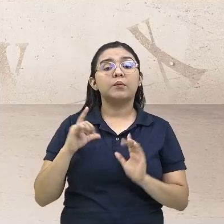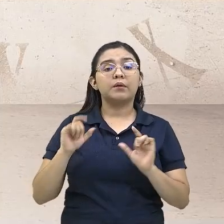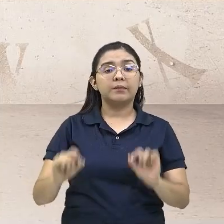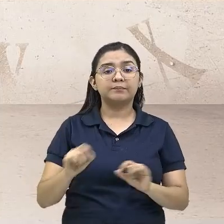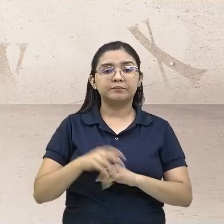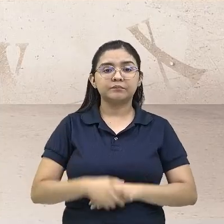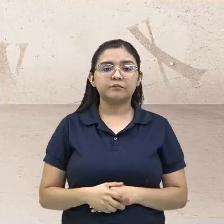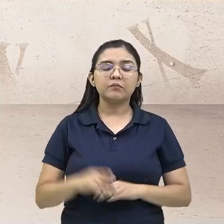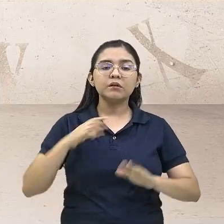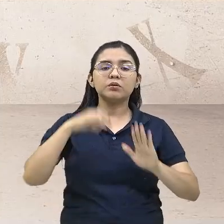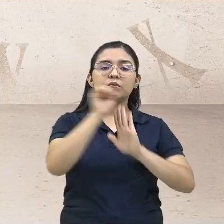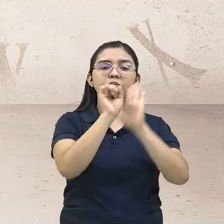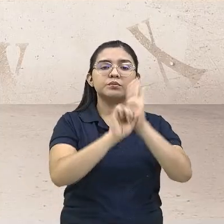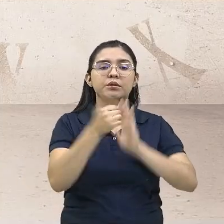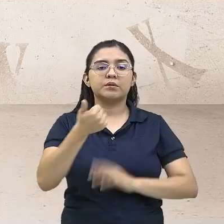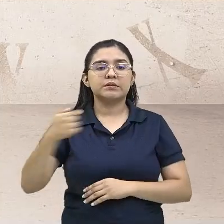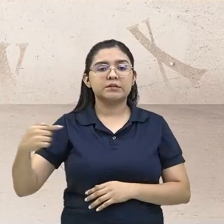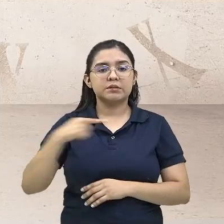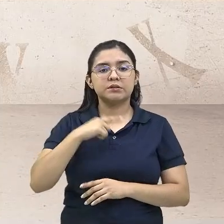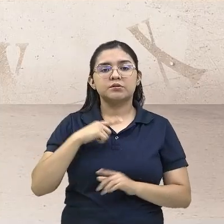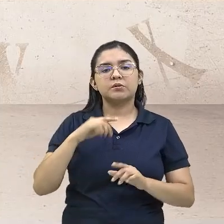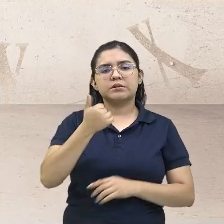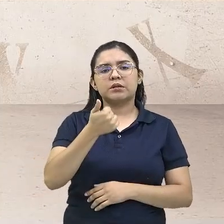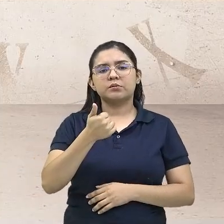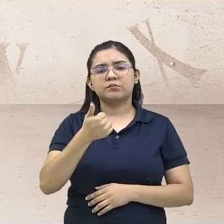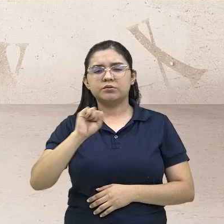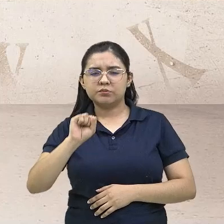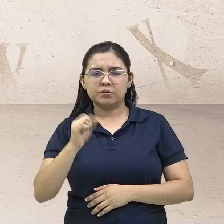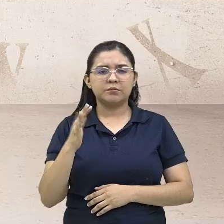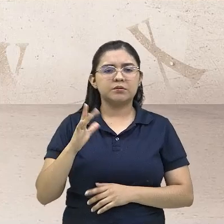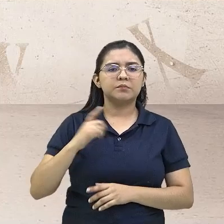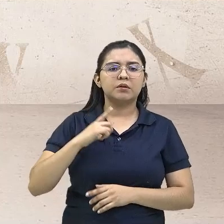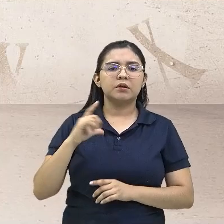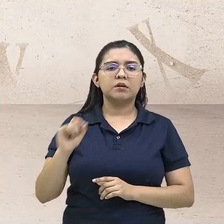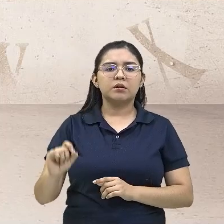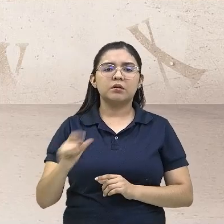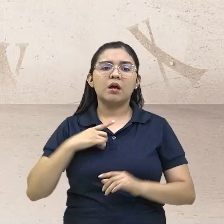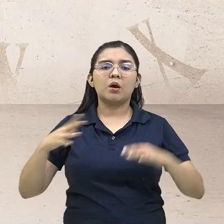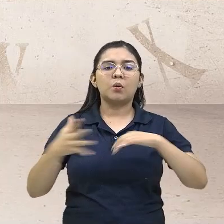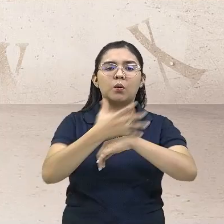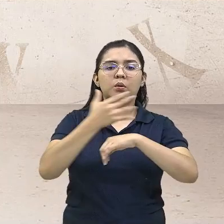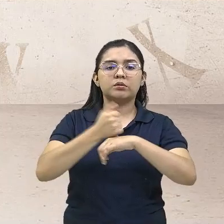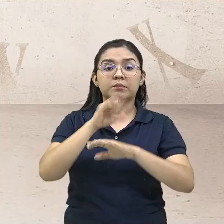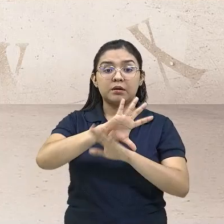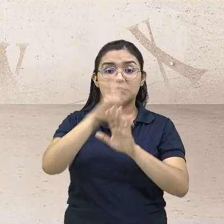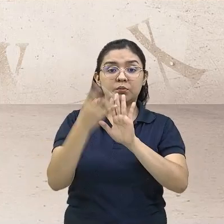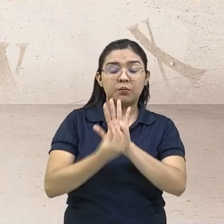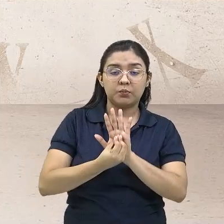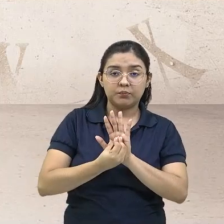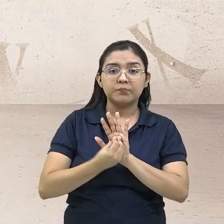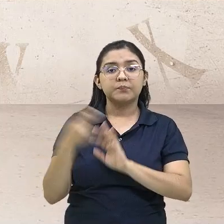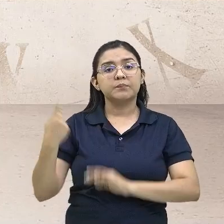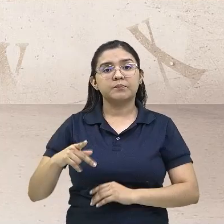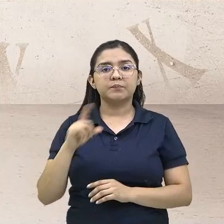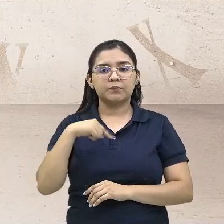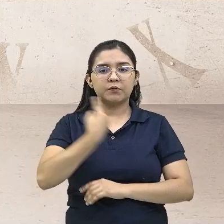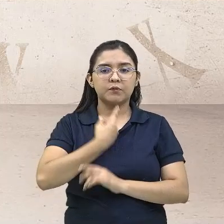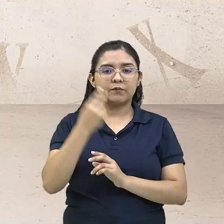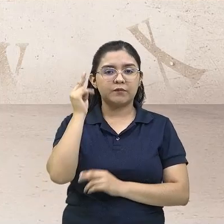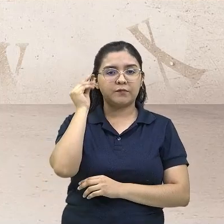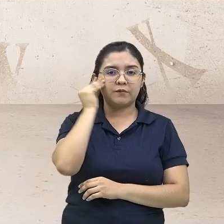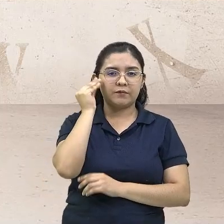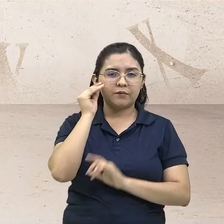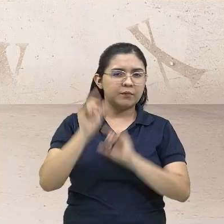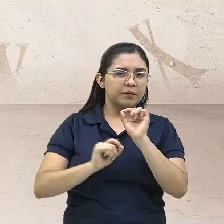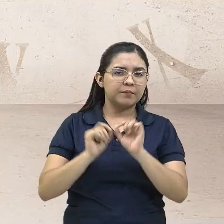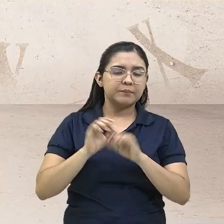temos, né, já nos séculos 17 e século 18, nós temos a colonização da Amazônia, né, onde nós vamos verificar